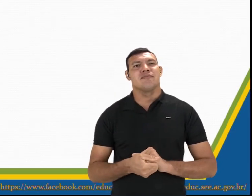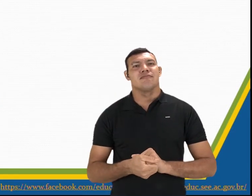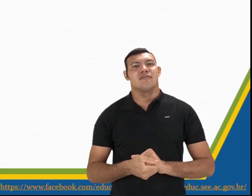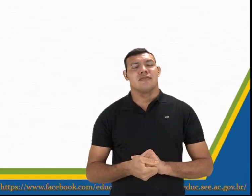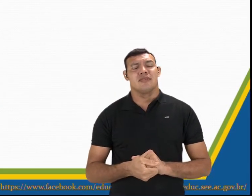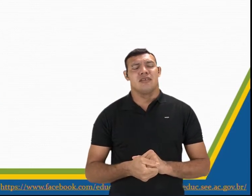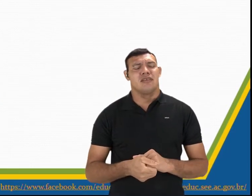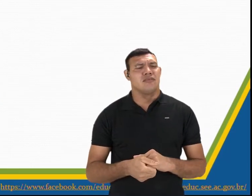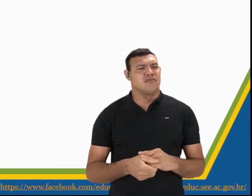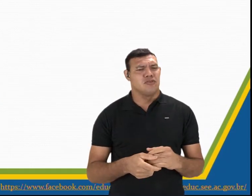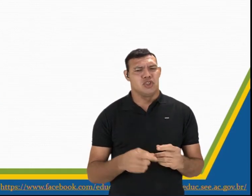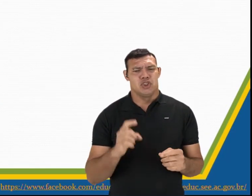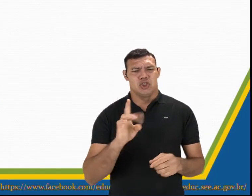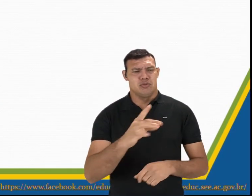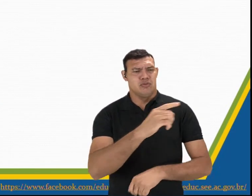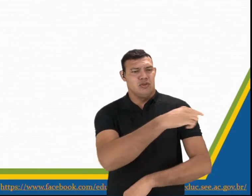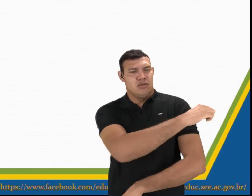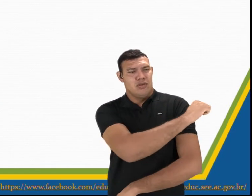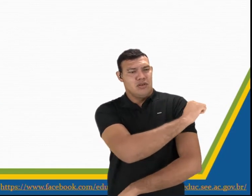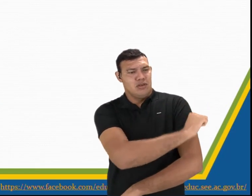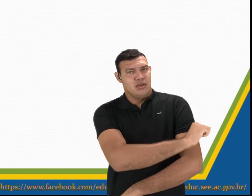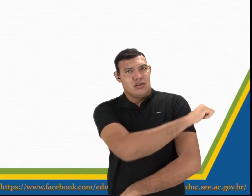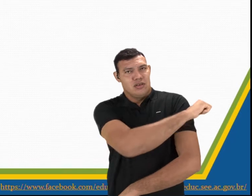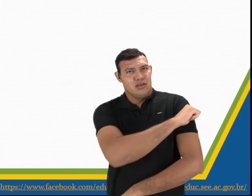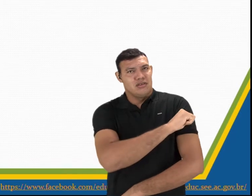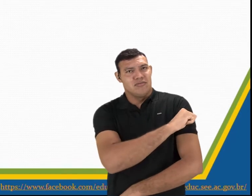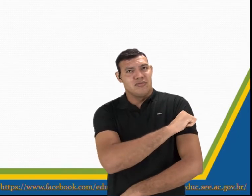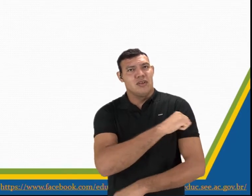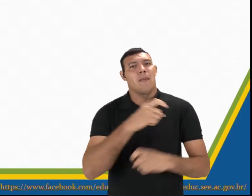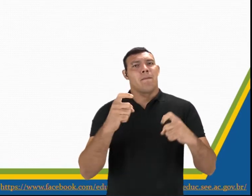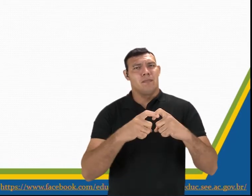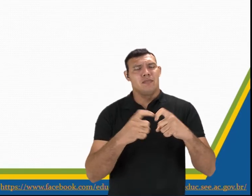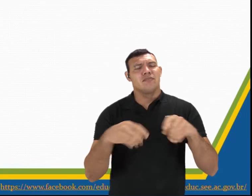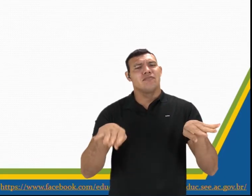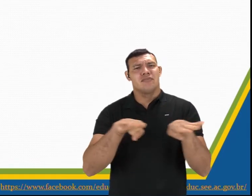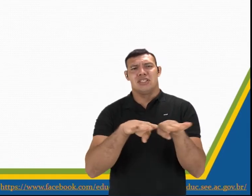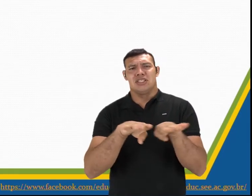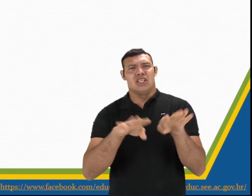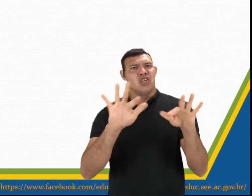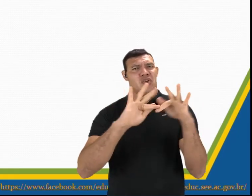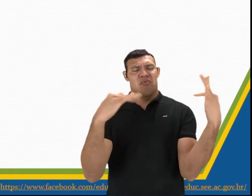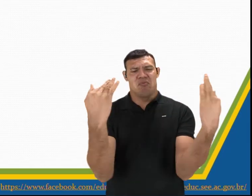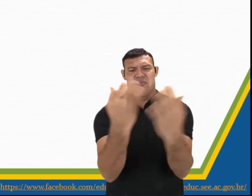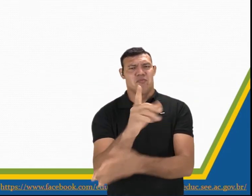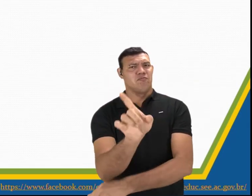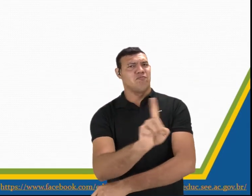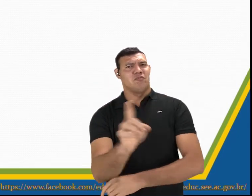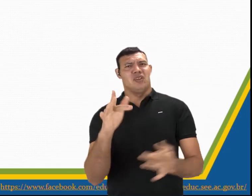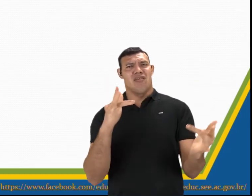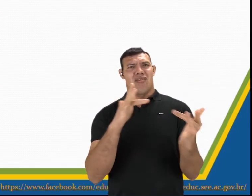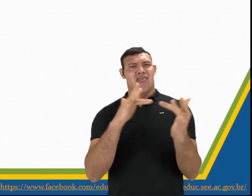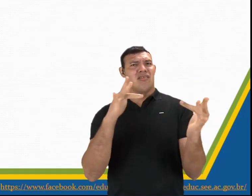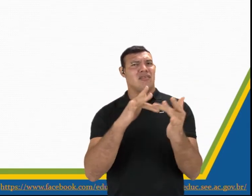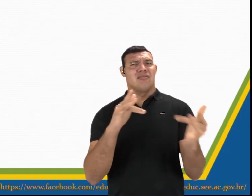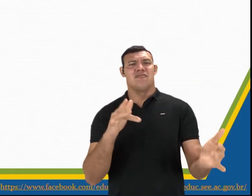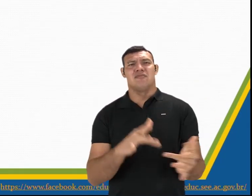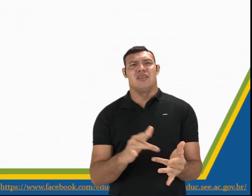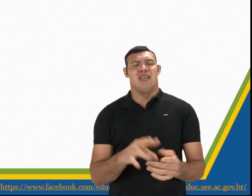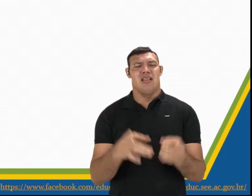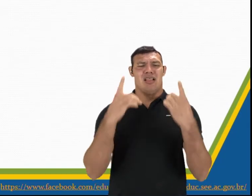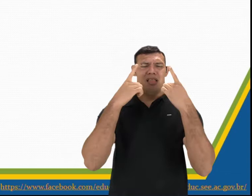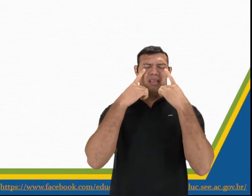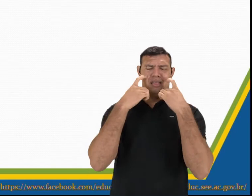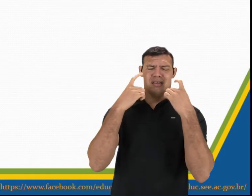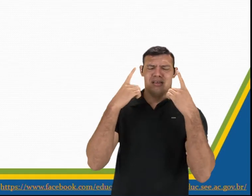em contato com enfermeiros e médicos lá, sem contato nenhum da família. Várias vezes